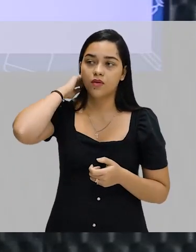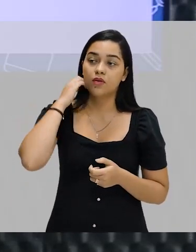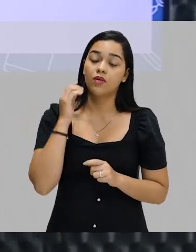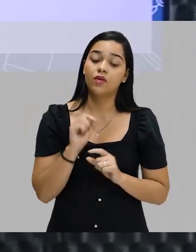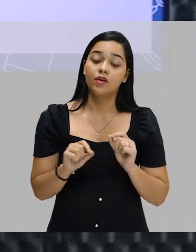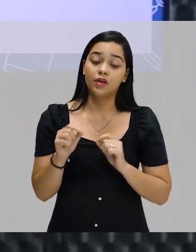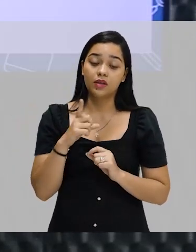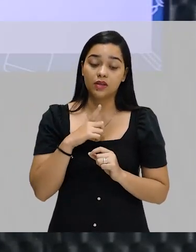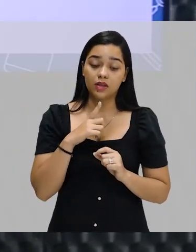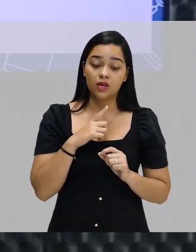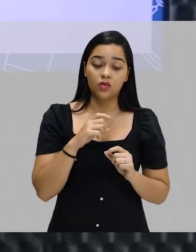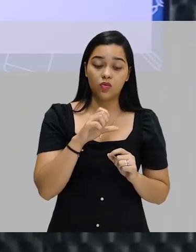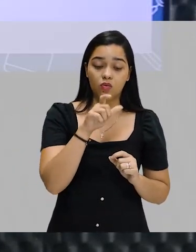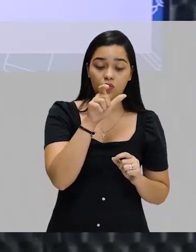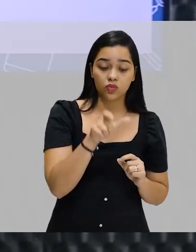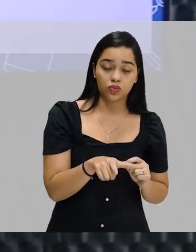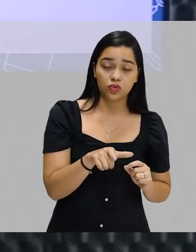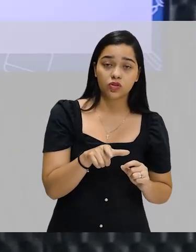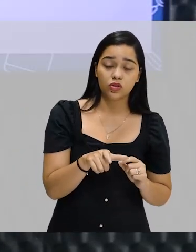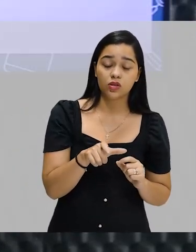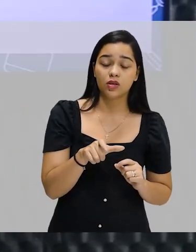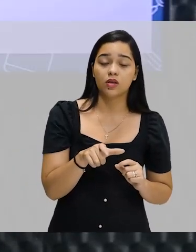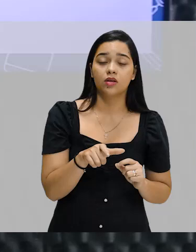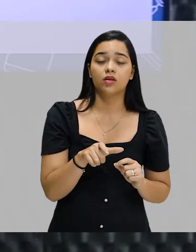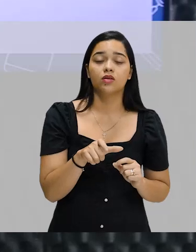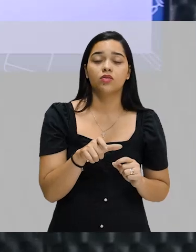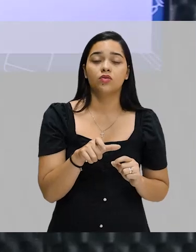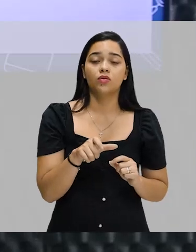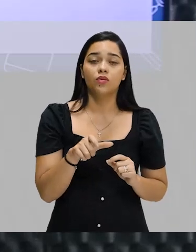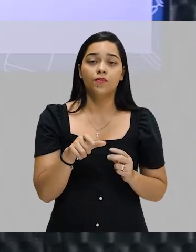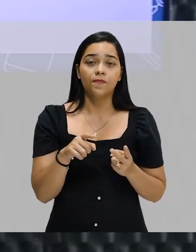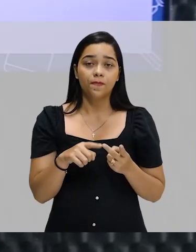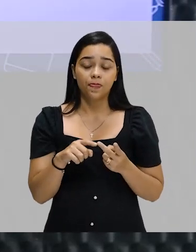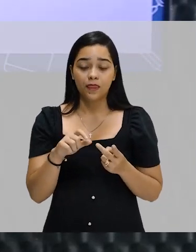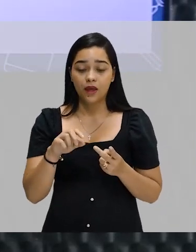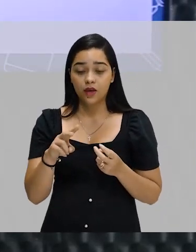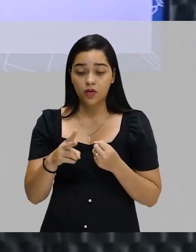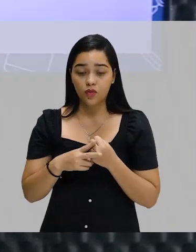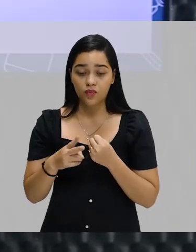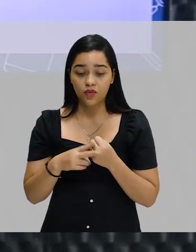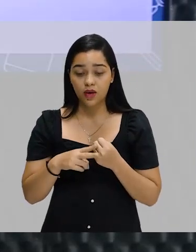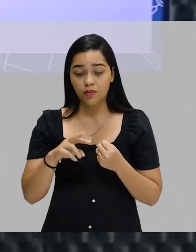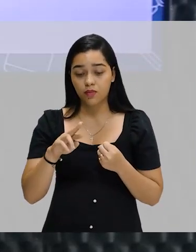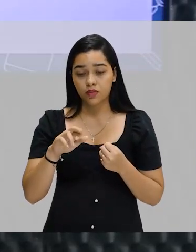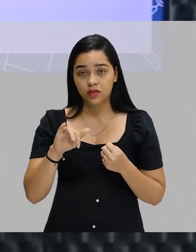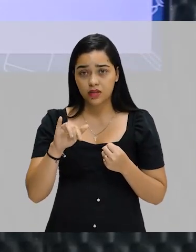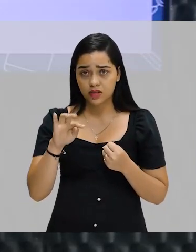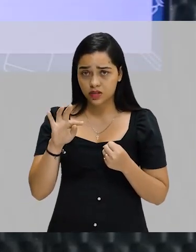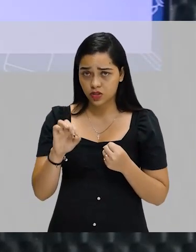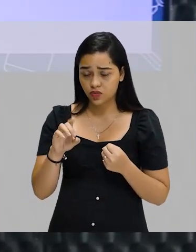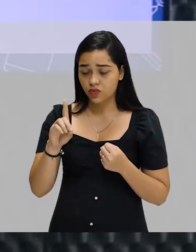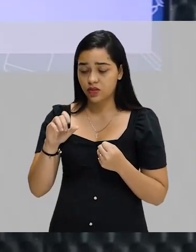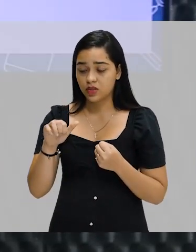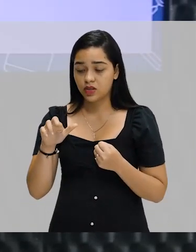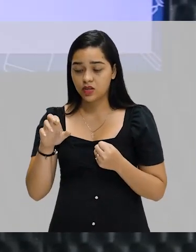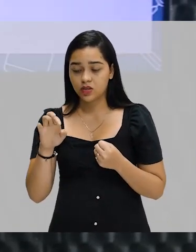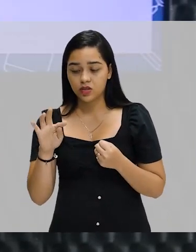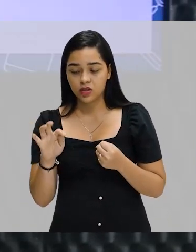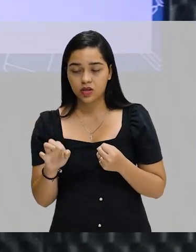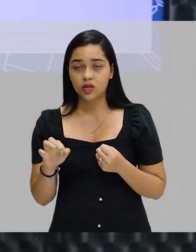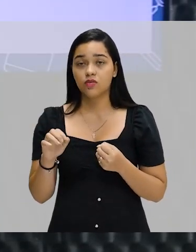Sintaticamente, eu tenho um sujeito, adjunto adverbial de lugar, verbo transitivo indireto